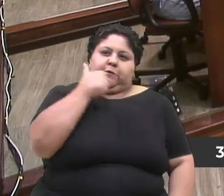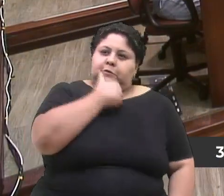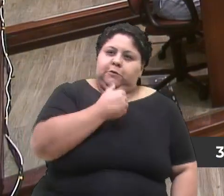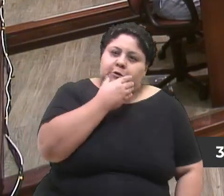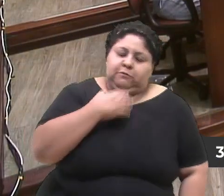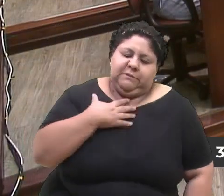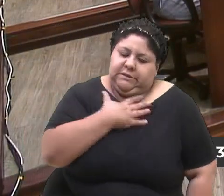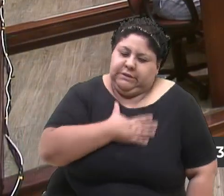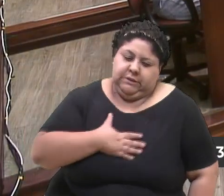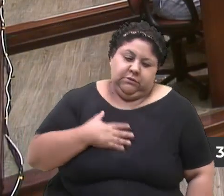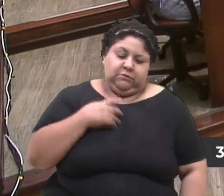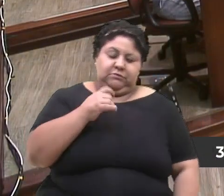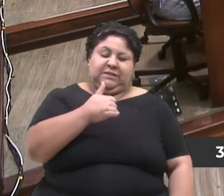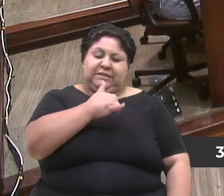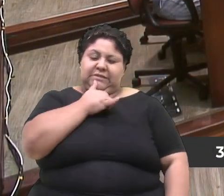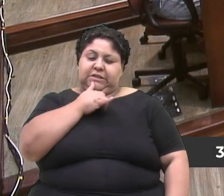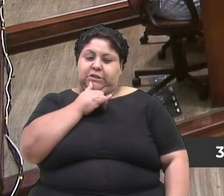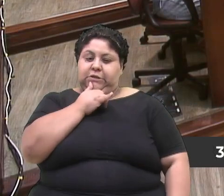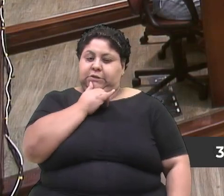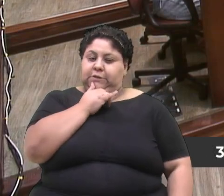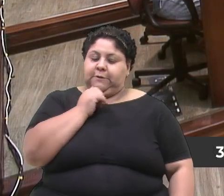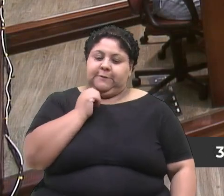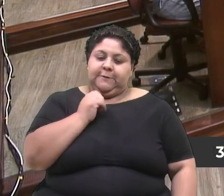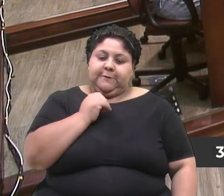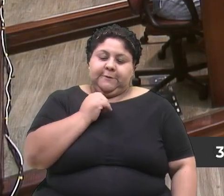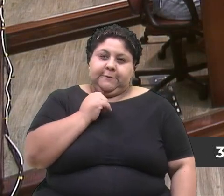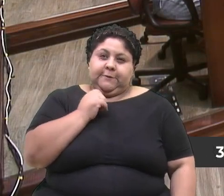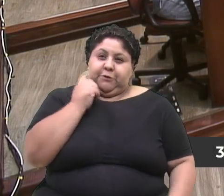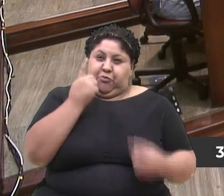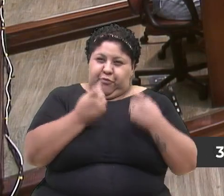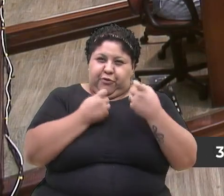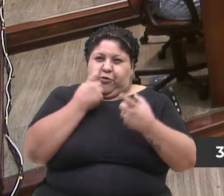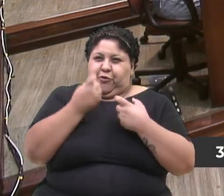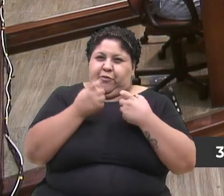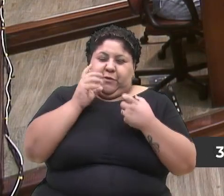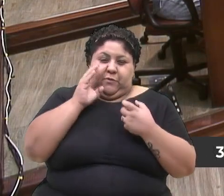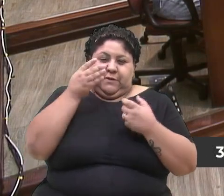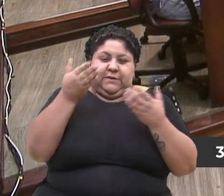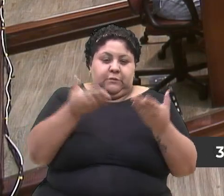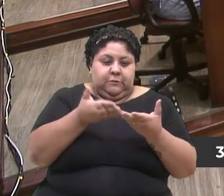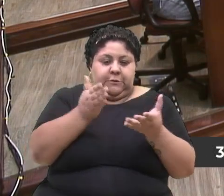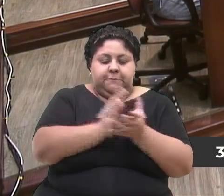com o que está acontecendo, infelizmente, hoje. Vereador Bressan,